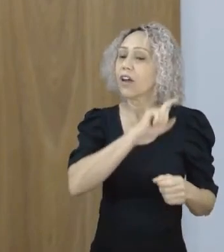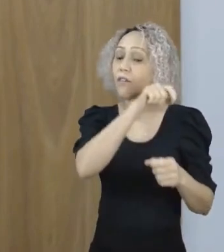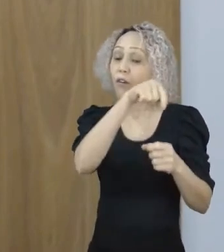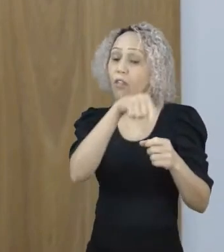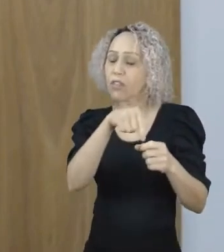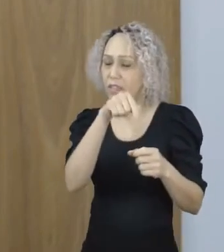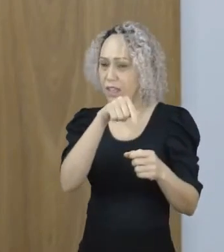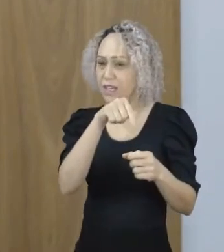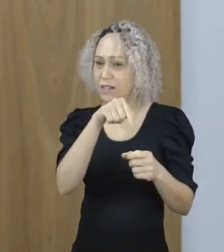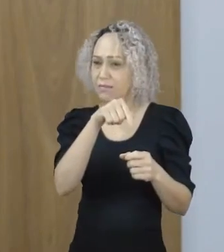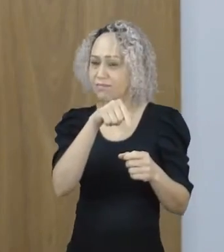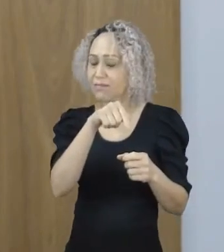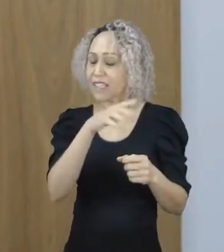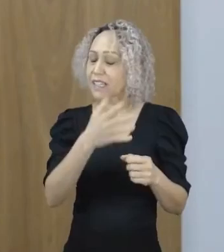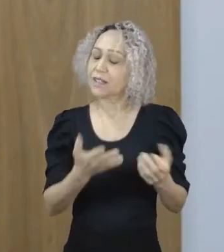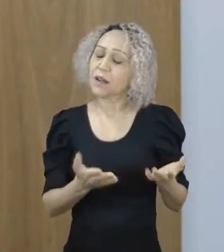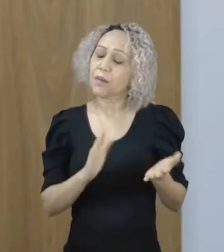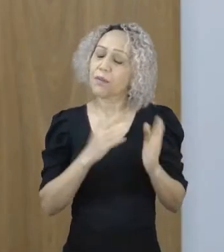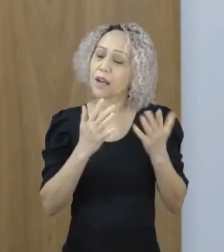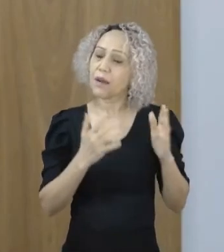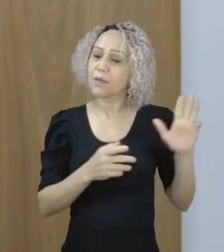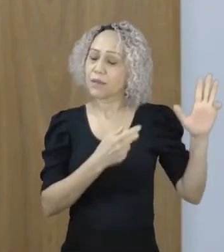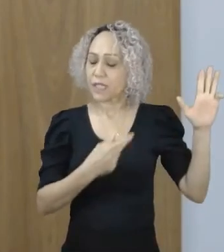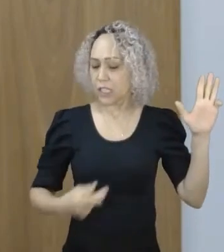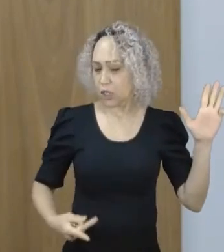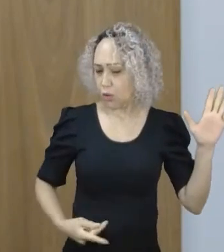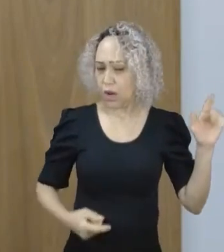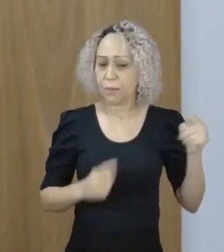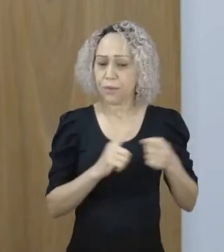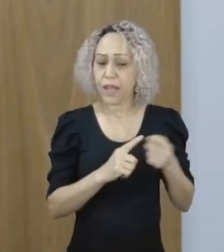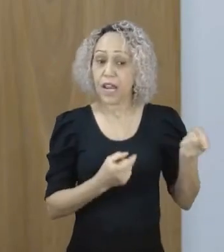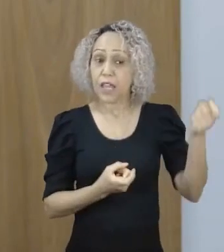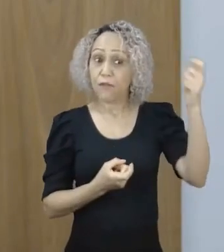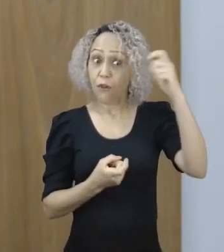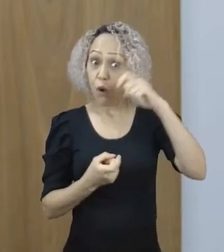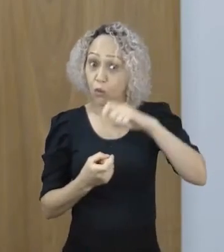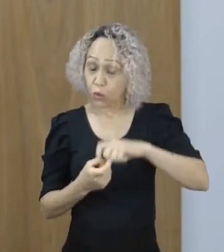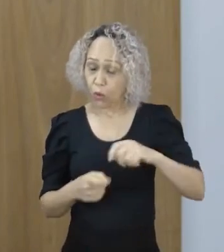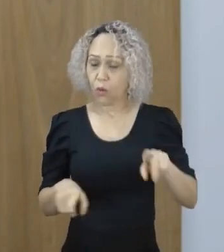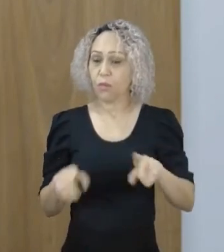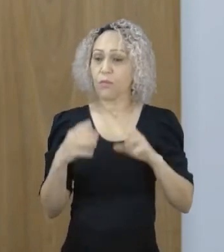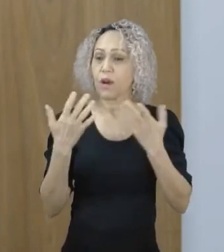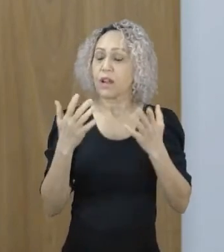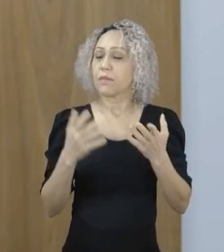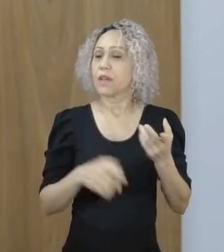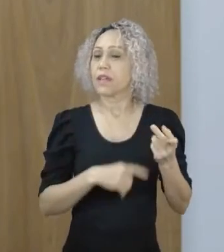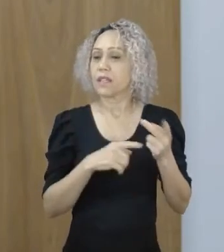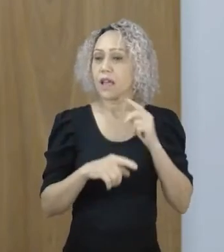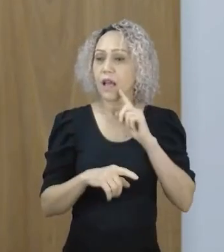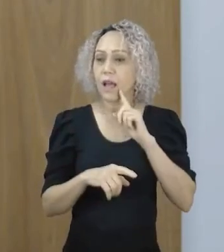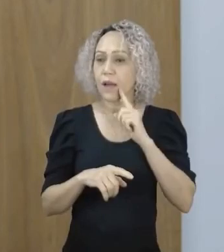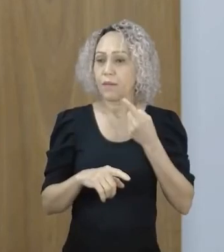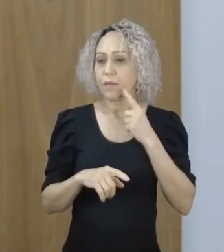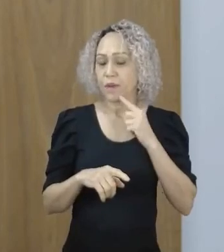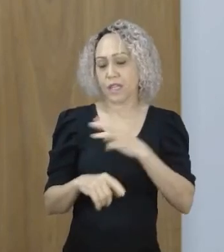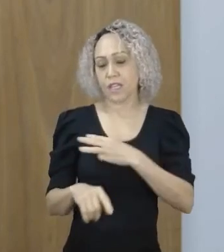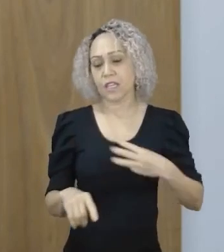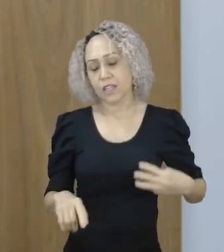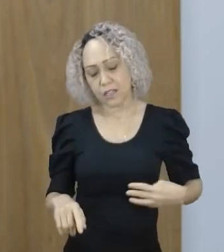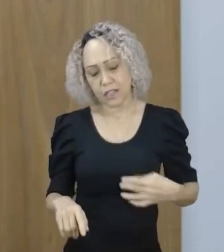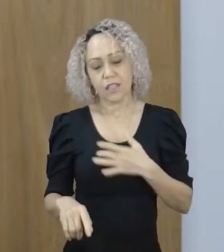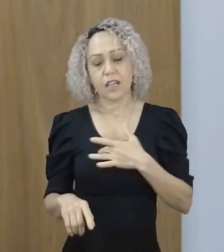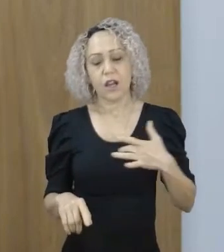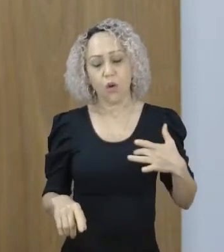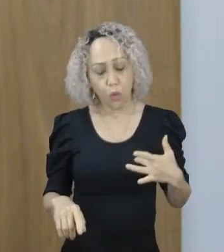Então, parabéns ao presidente Lula, parabéns à ministra Nízia. Nós temos muito a comemorar. Agora, temos ainda muito